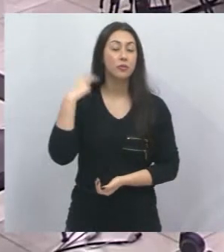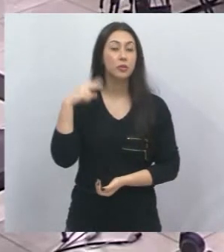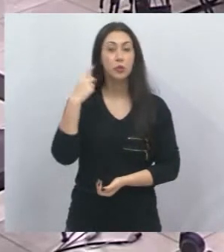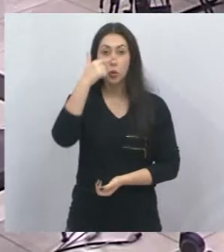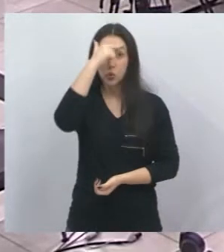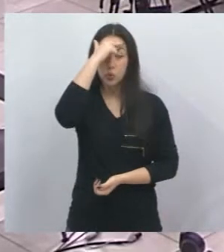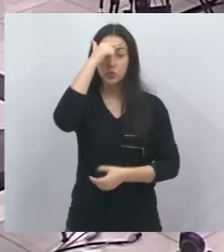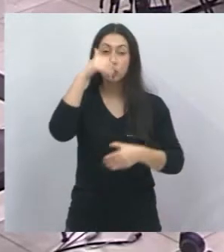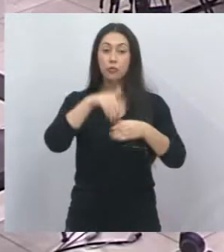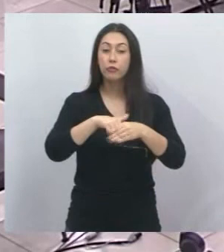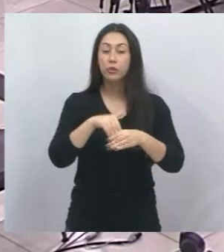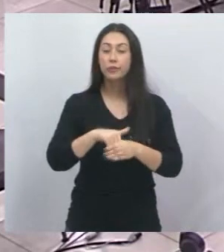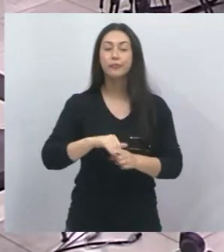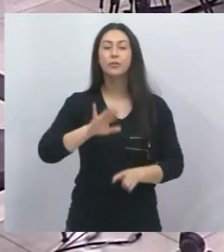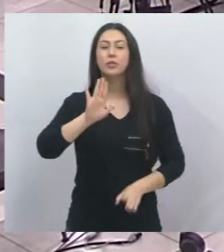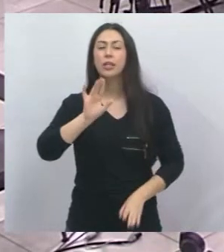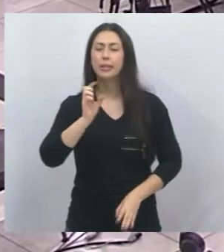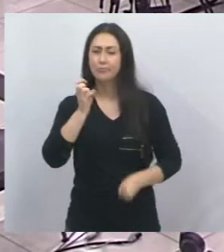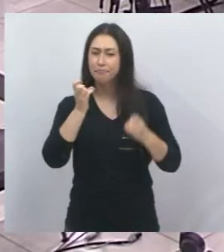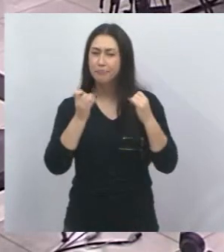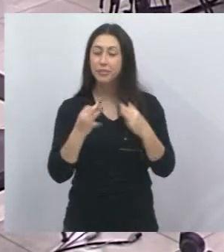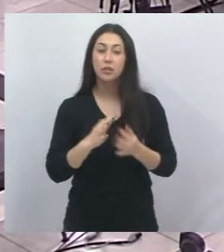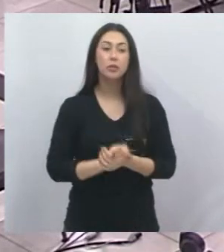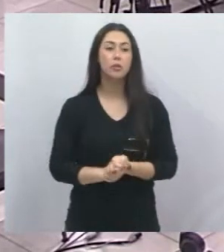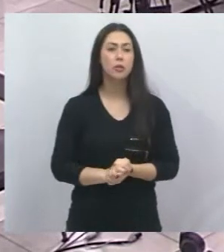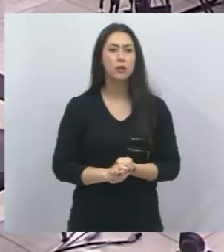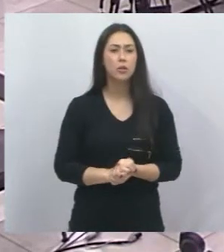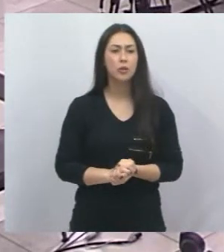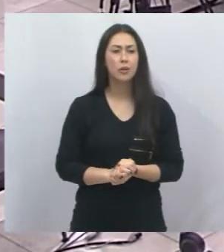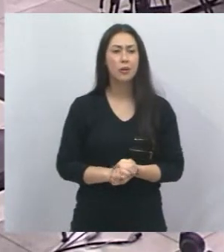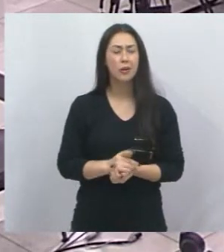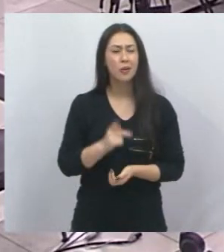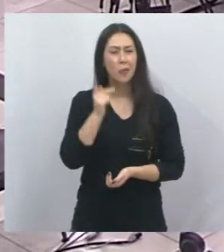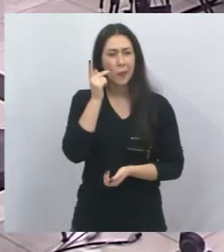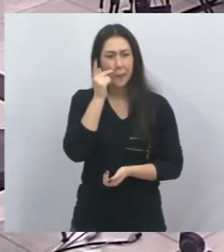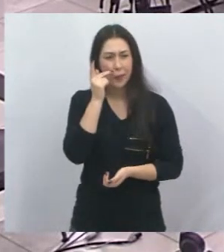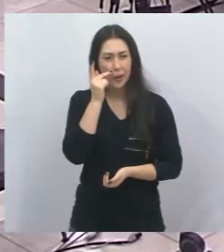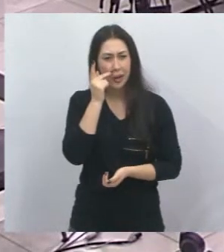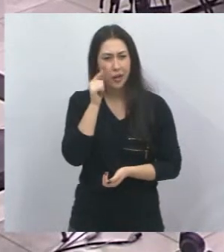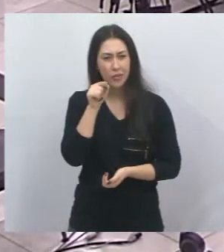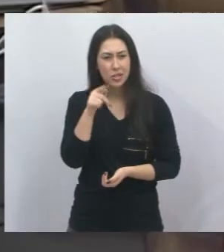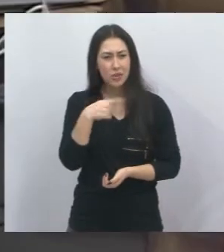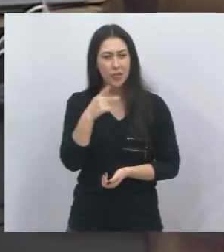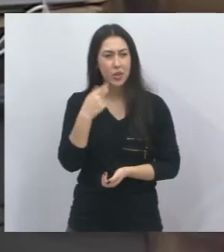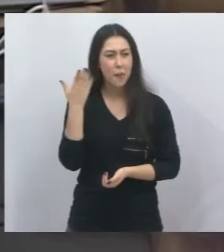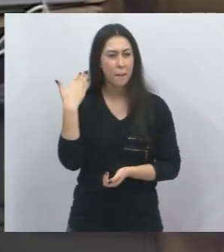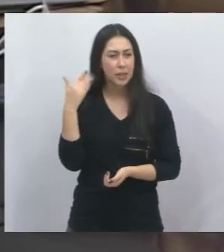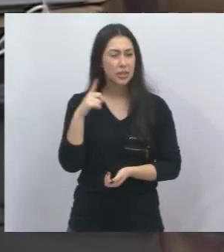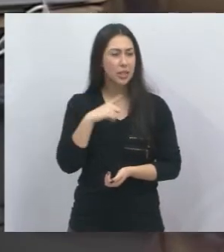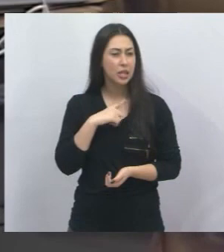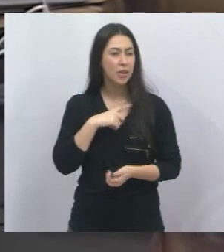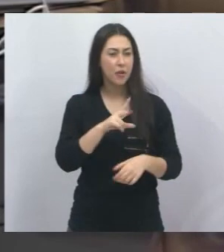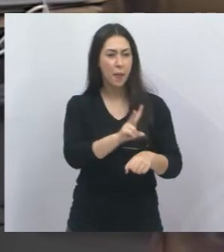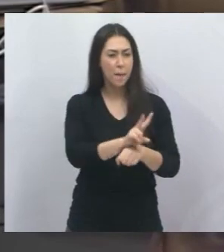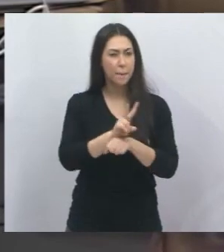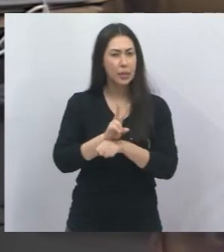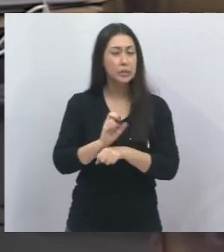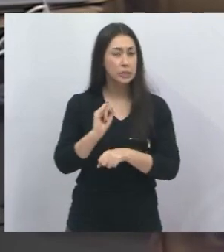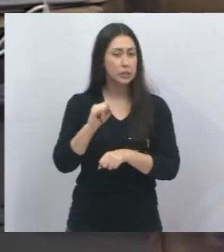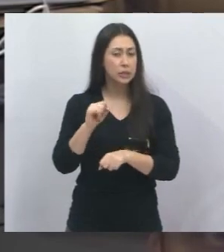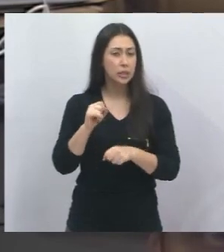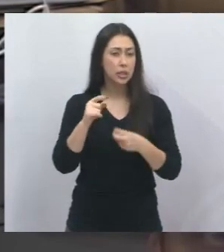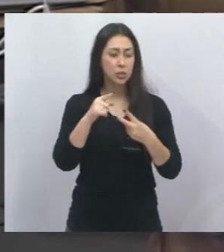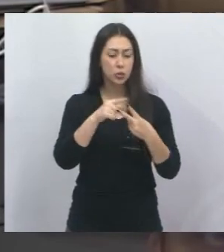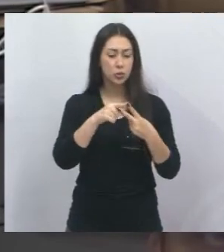Só justificando o voto, senhor presidente. Paulinho, o senhor disse que houve empréstimo da administração passada. Teve 2, do Telmo e do BSL, do